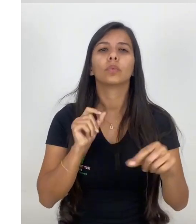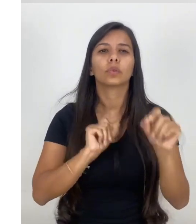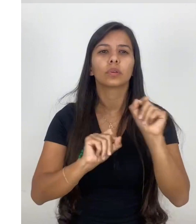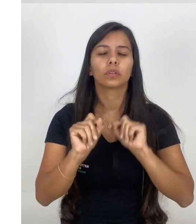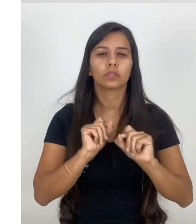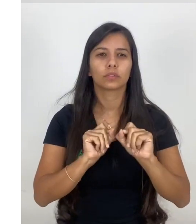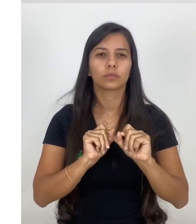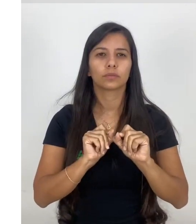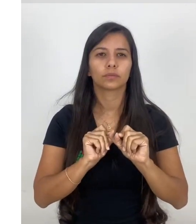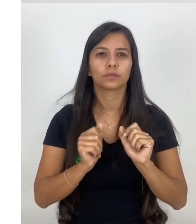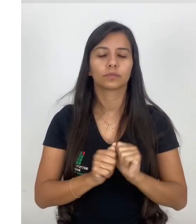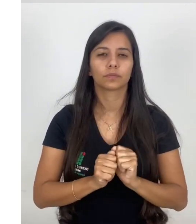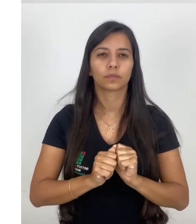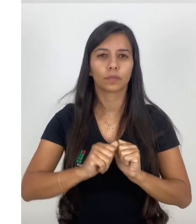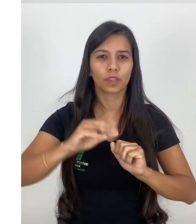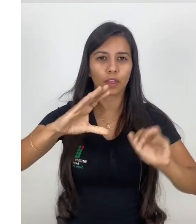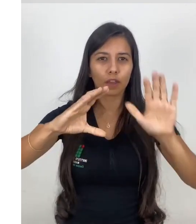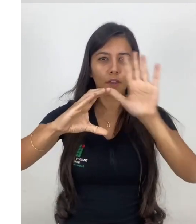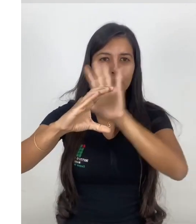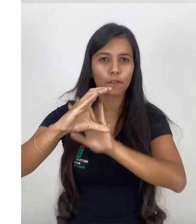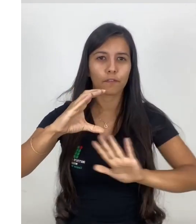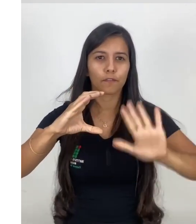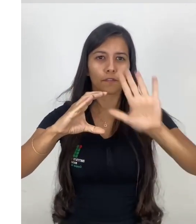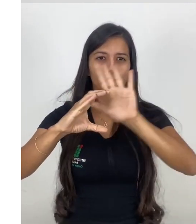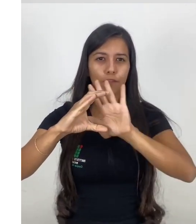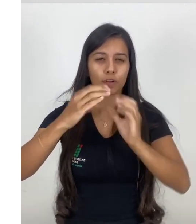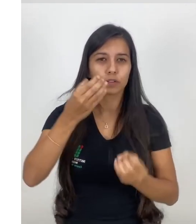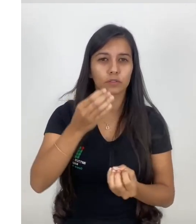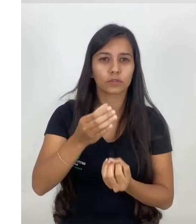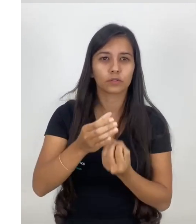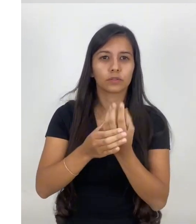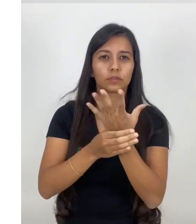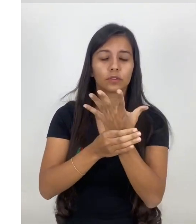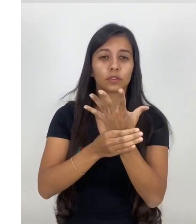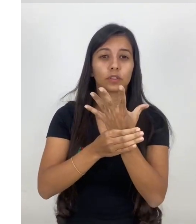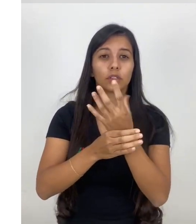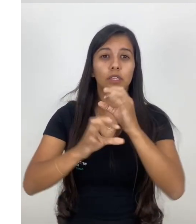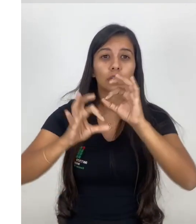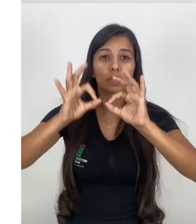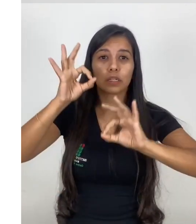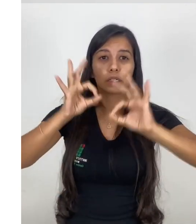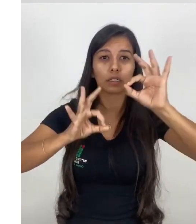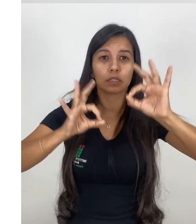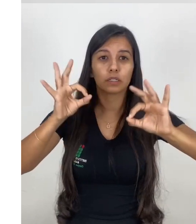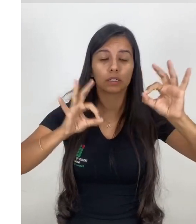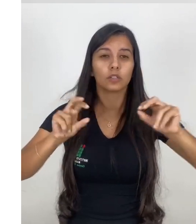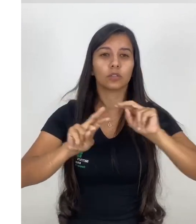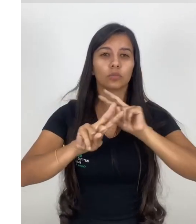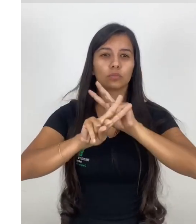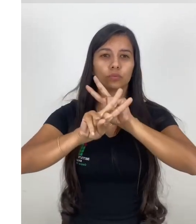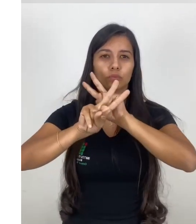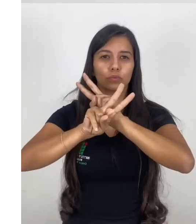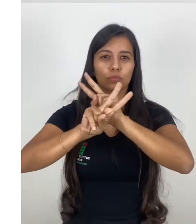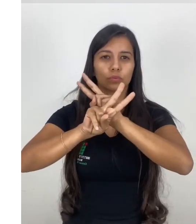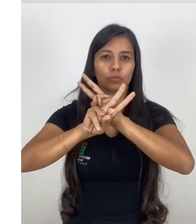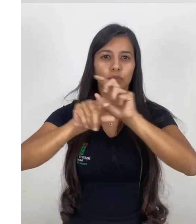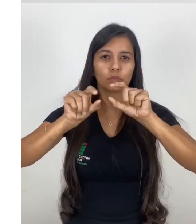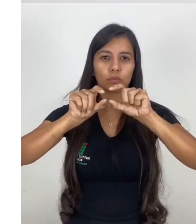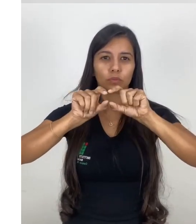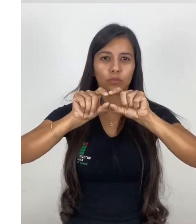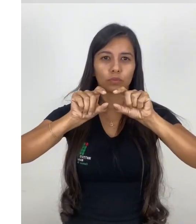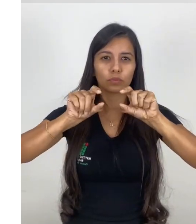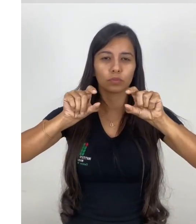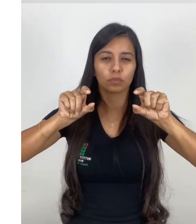é que a placa equatorial que se forma, que nada mais é do que esse alinhamento dos cromossomos